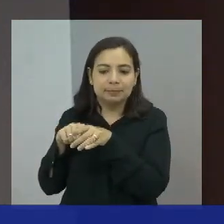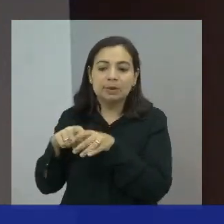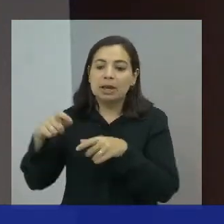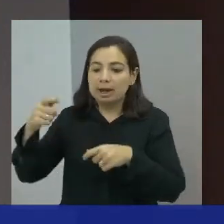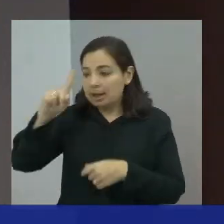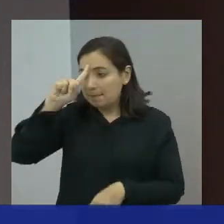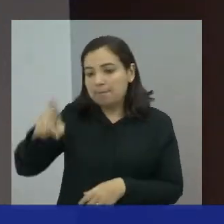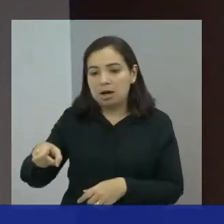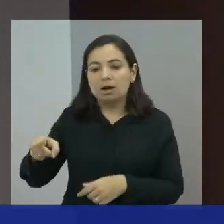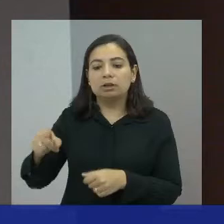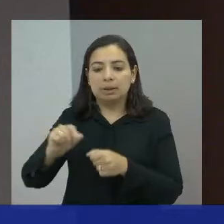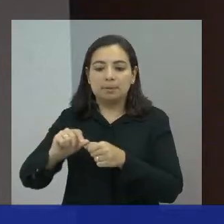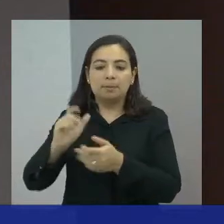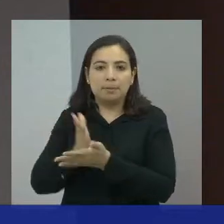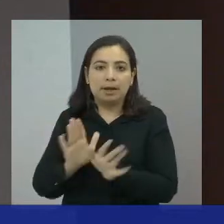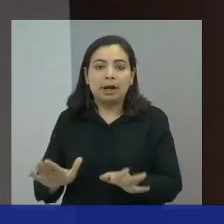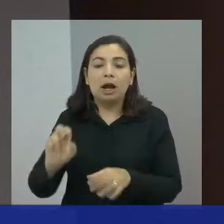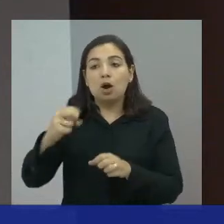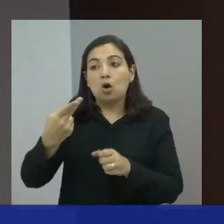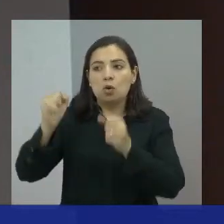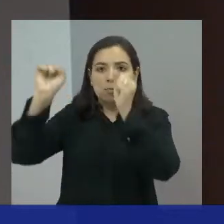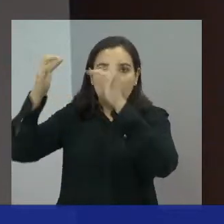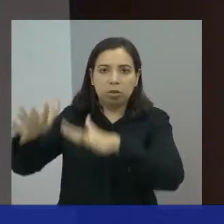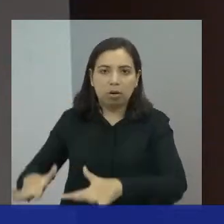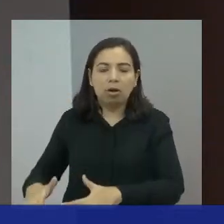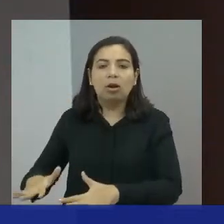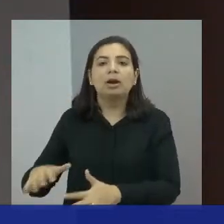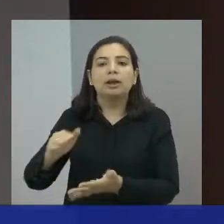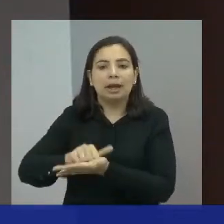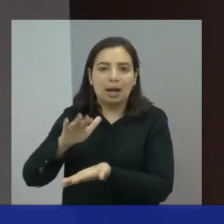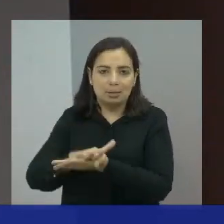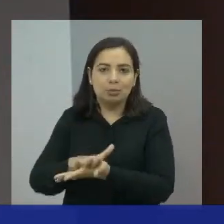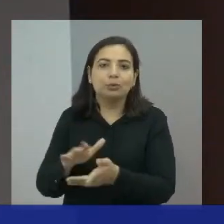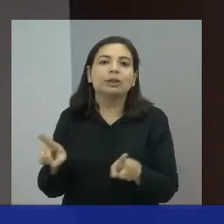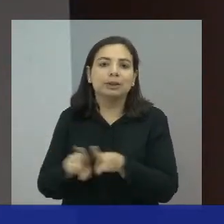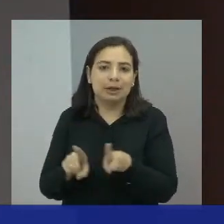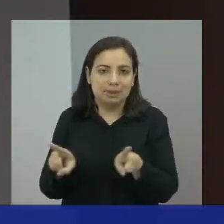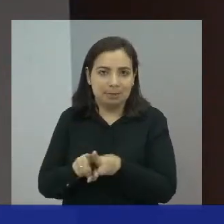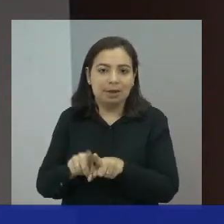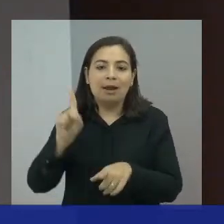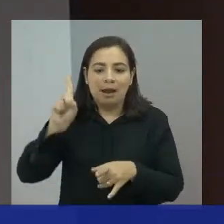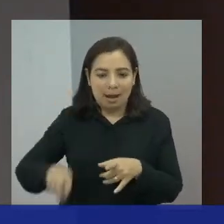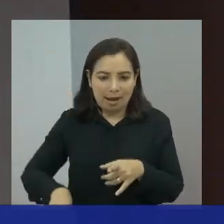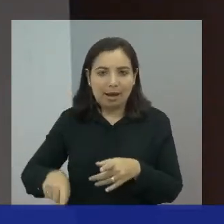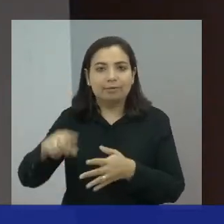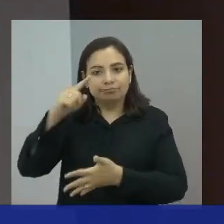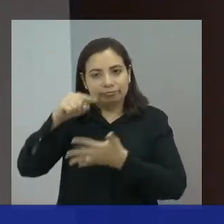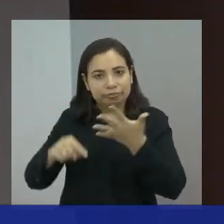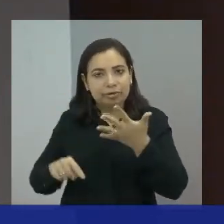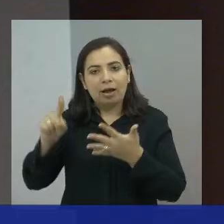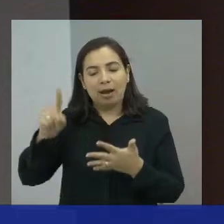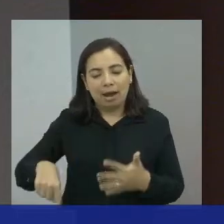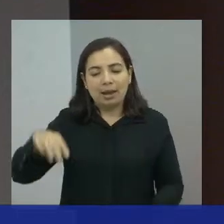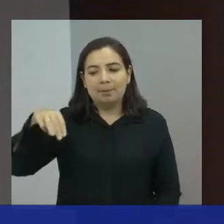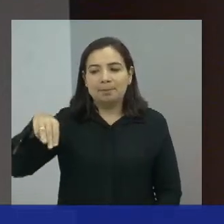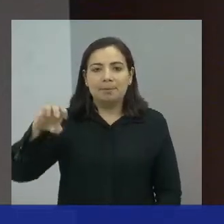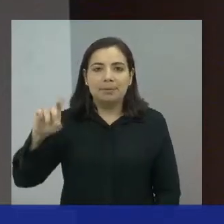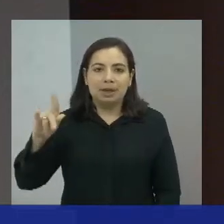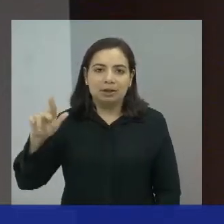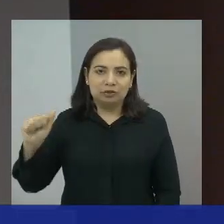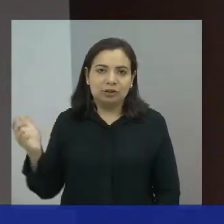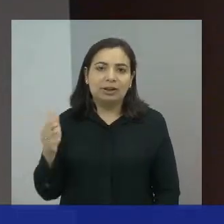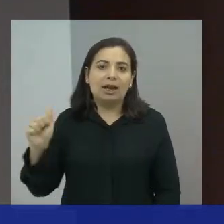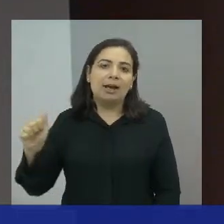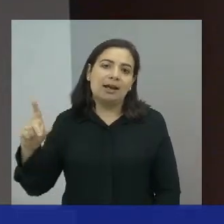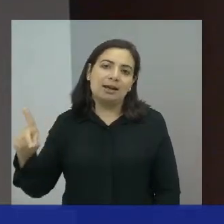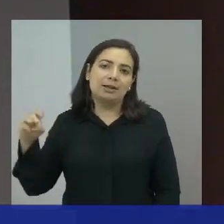desfazimento, a demolição e a multa diária. São as medidas administrativas previstas, cada uma delas está